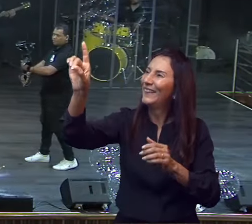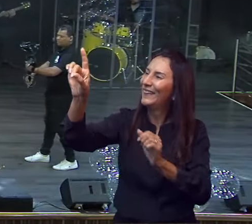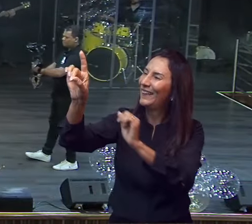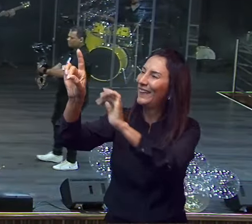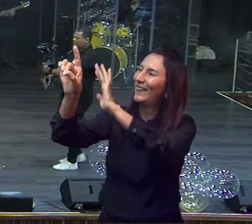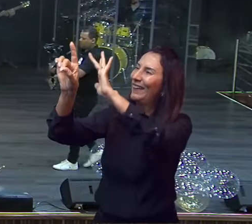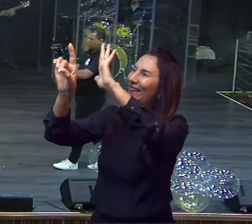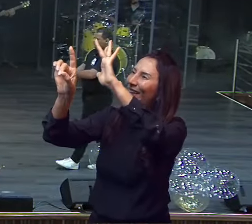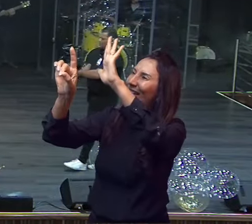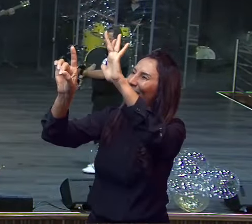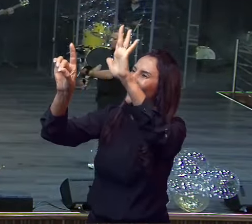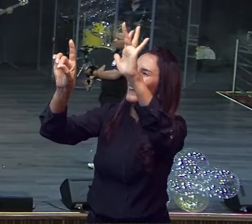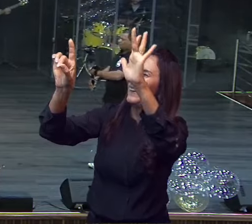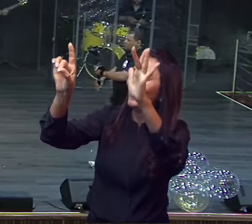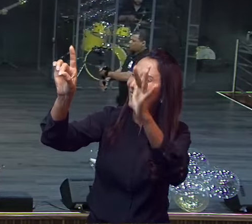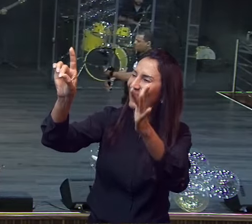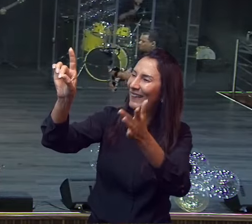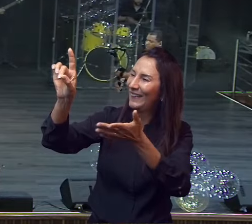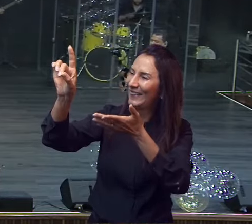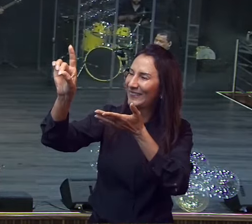da Glória